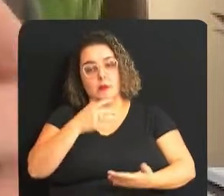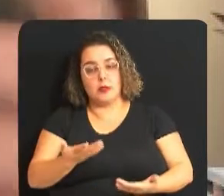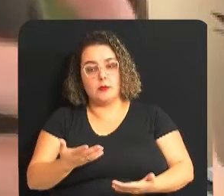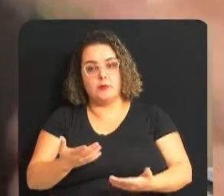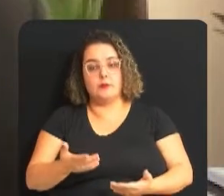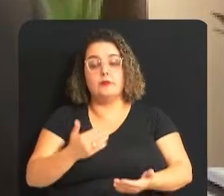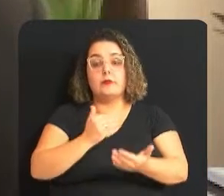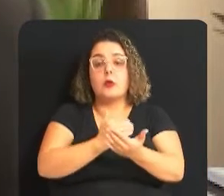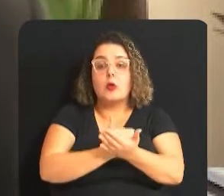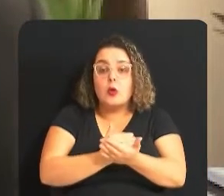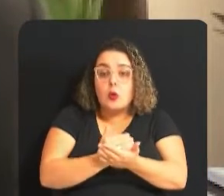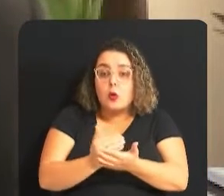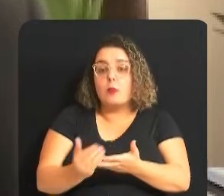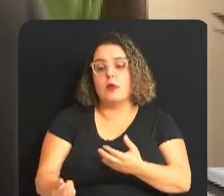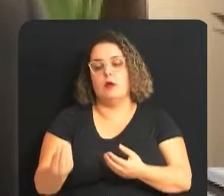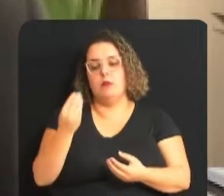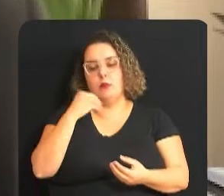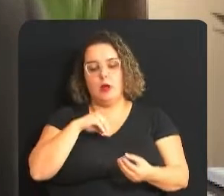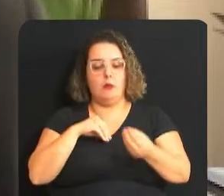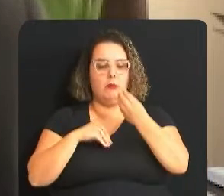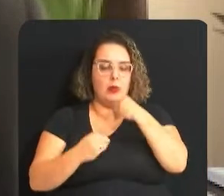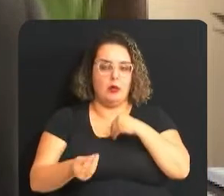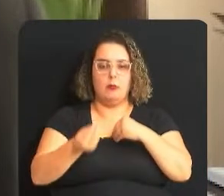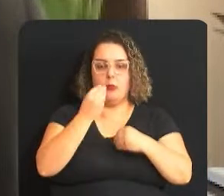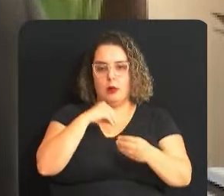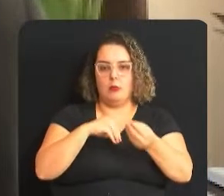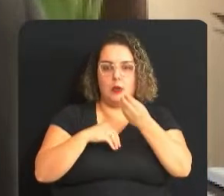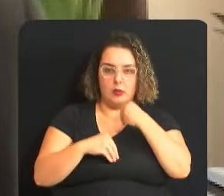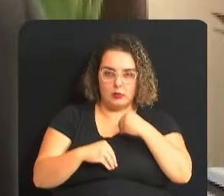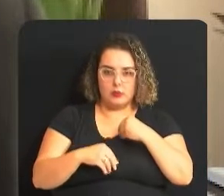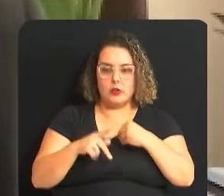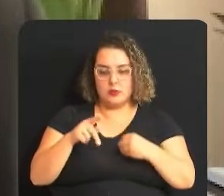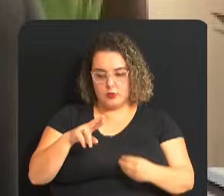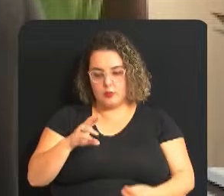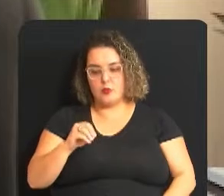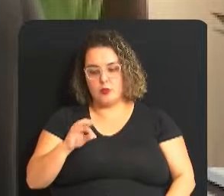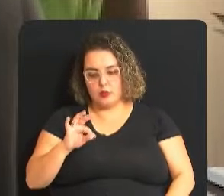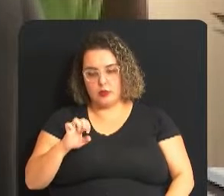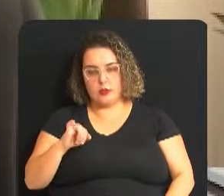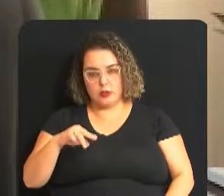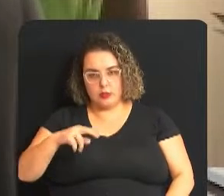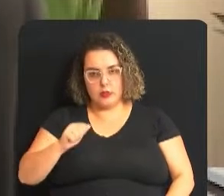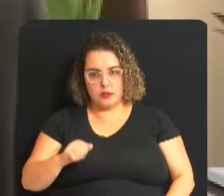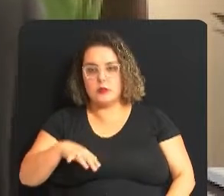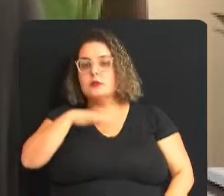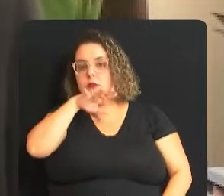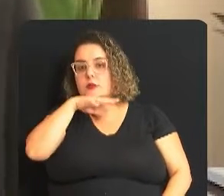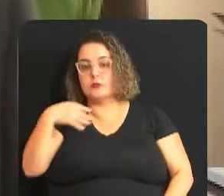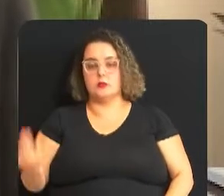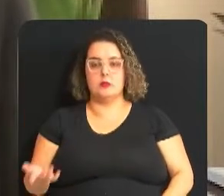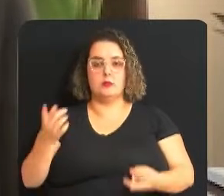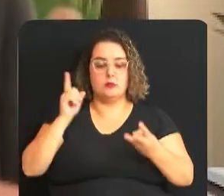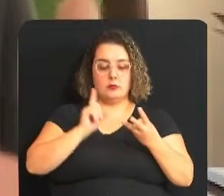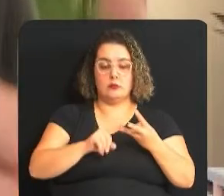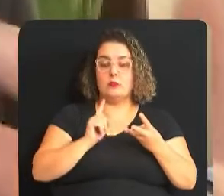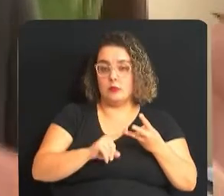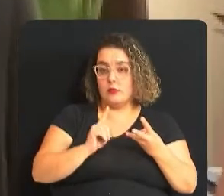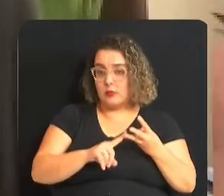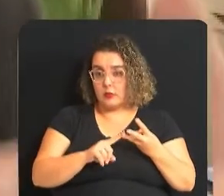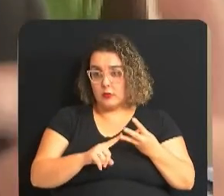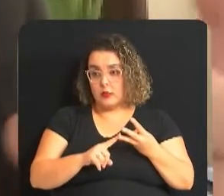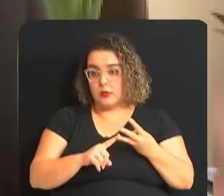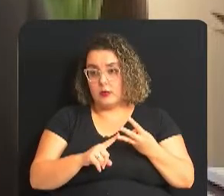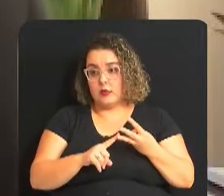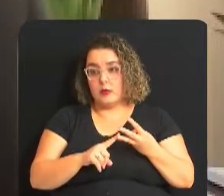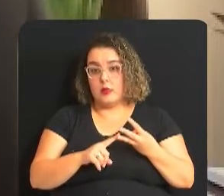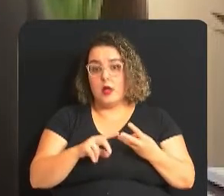começo a introduzir, além das proteínas de origem animal, os elementos que são de